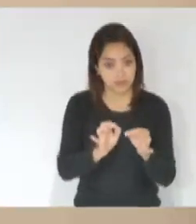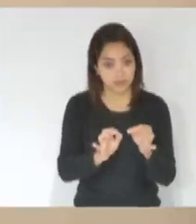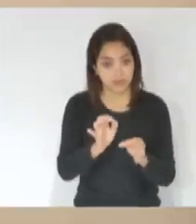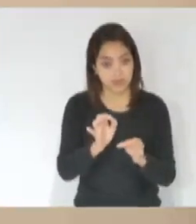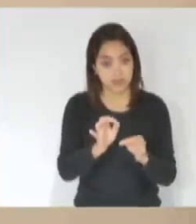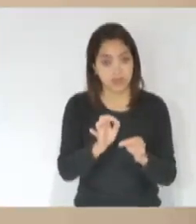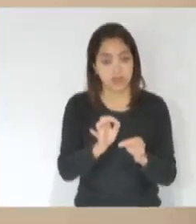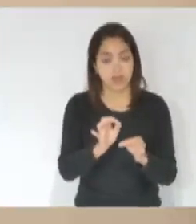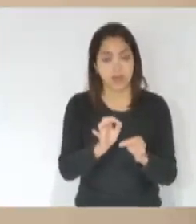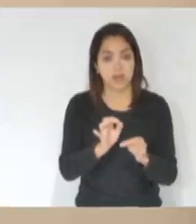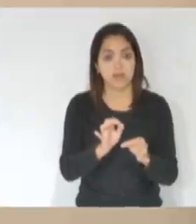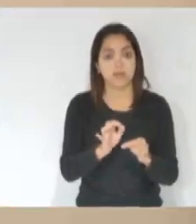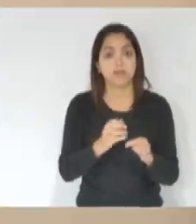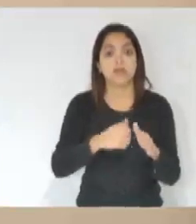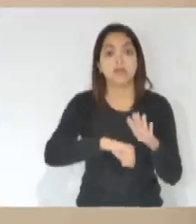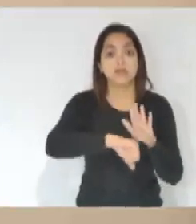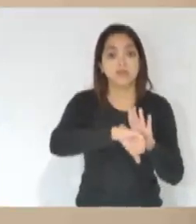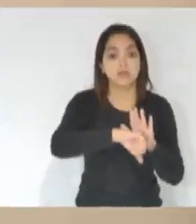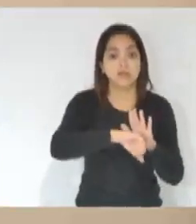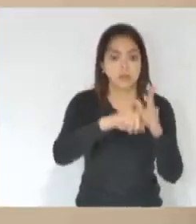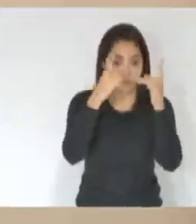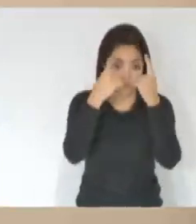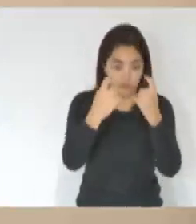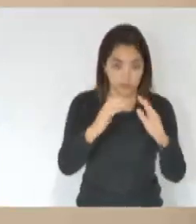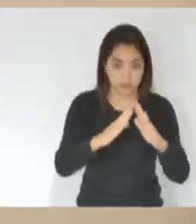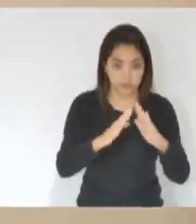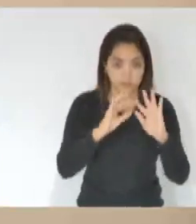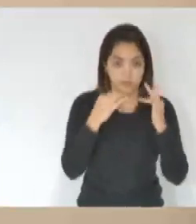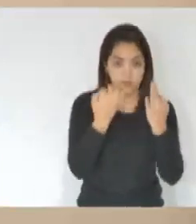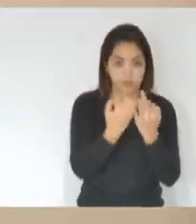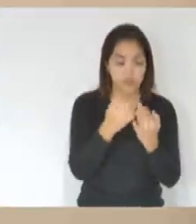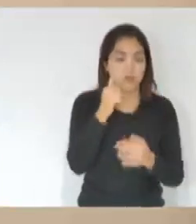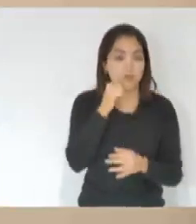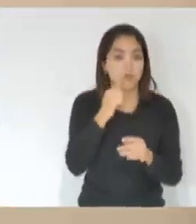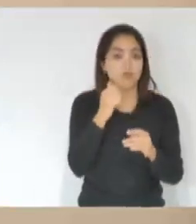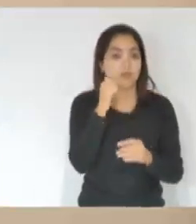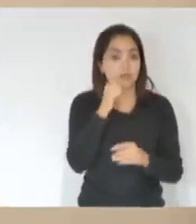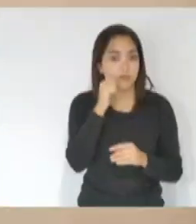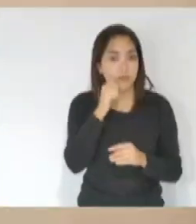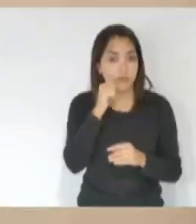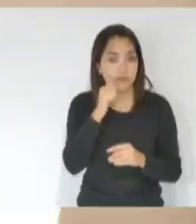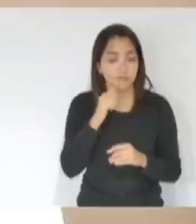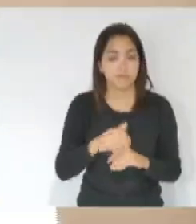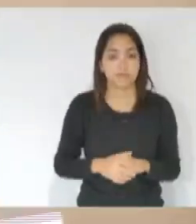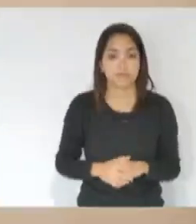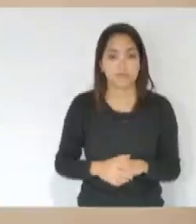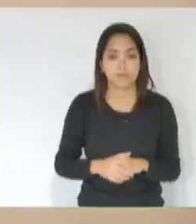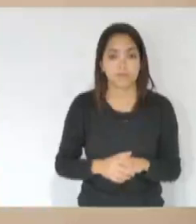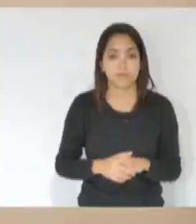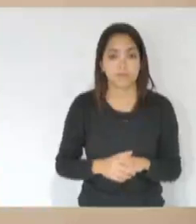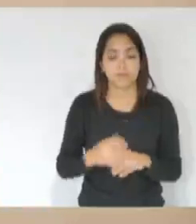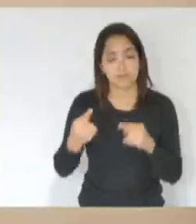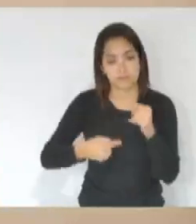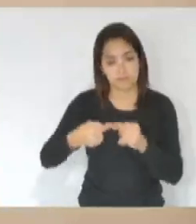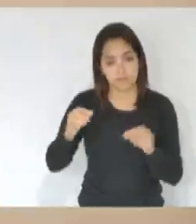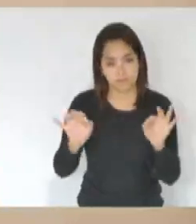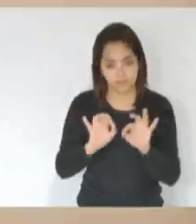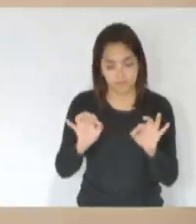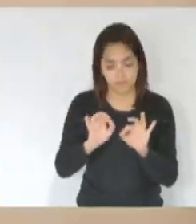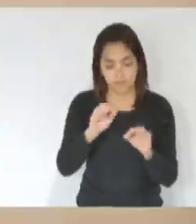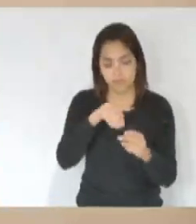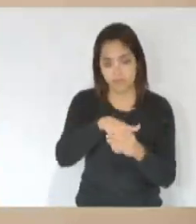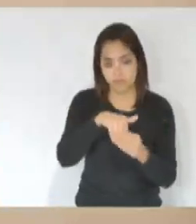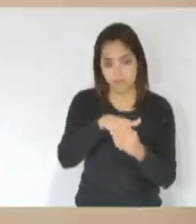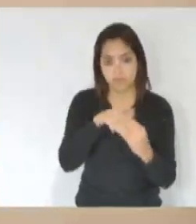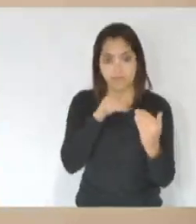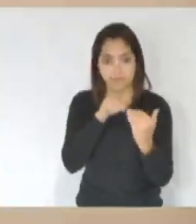Especial Civil e Criminal e de Violência Doméstica e Familiar contra a Mulher no município de Penha. Em discussão. Não havendo quem queira discutir, em votação. Deputados